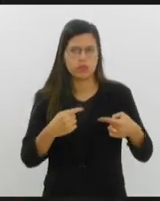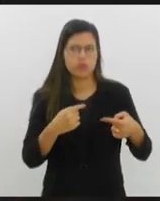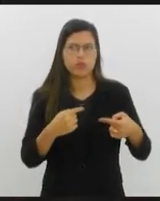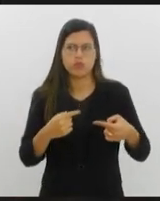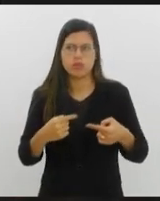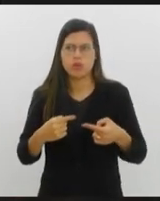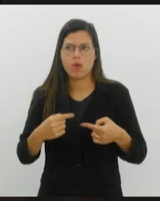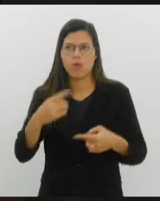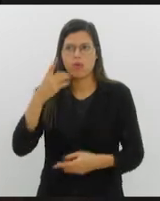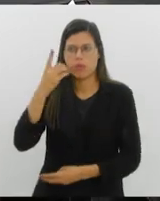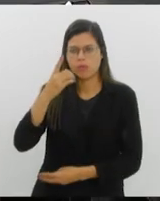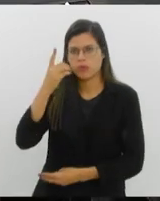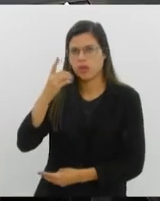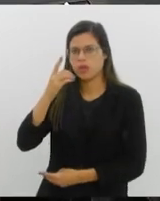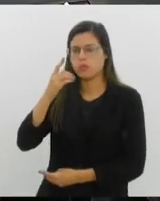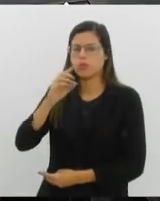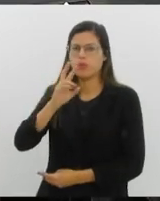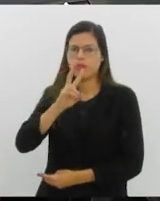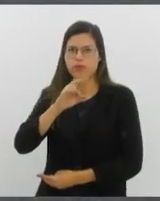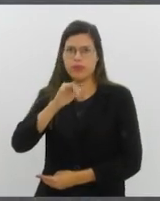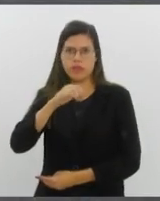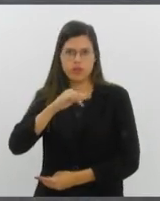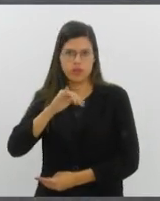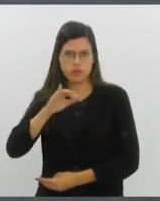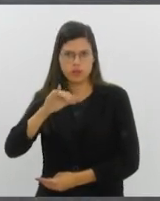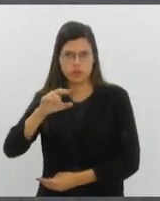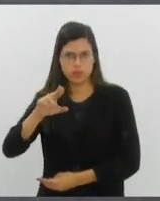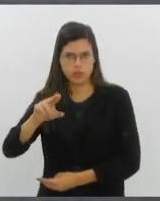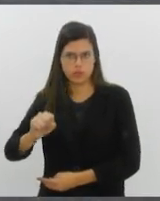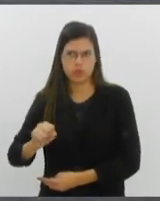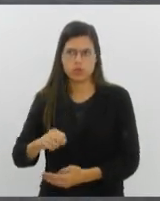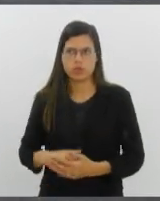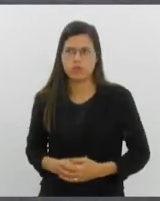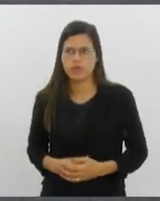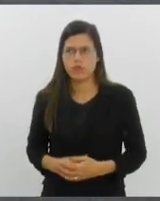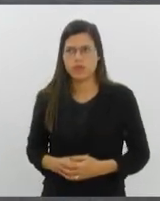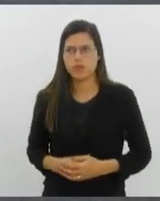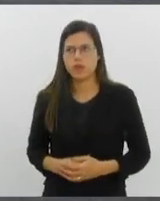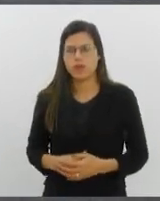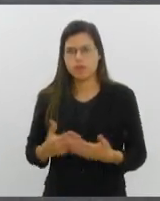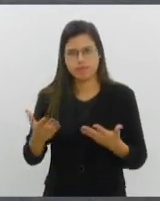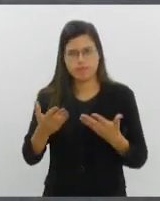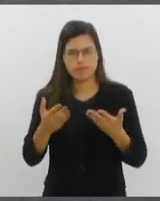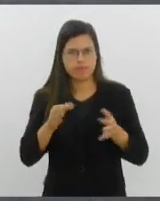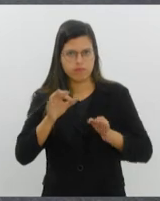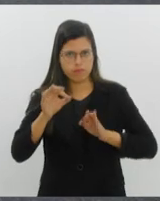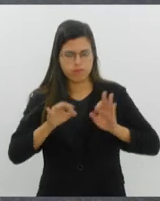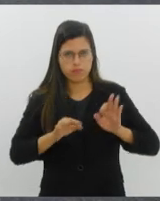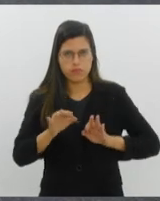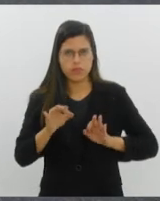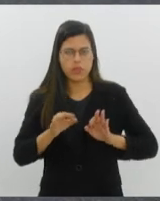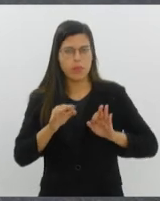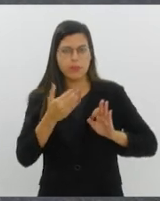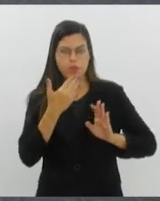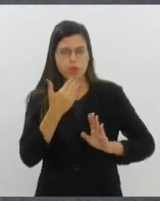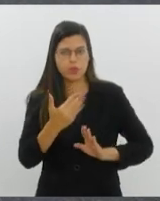Vinícius Cozzolino, por favor. Na verdade, senhor presidente, eu gostaria de fazer um pela ordem para encaminhar